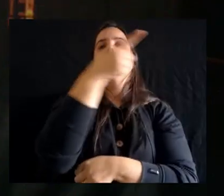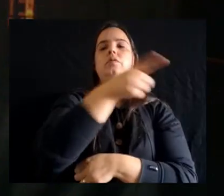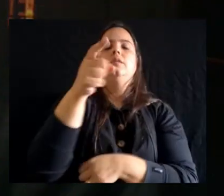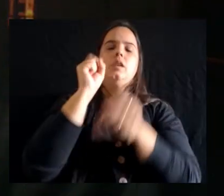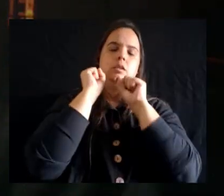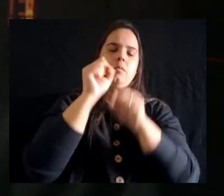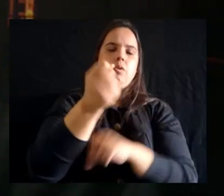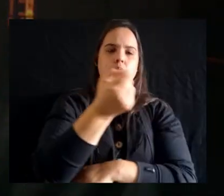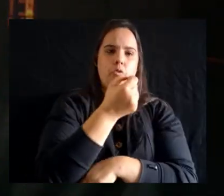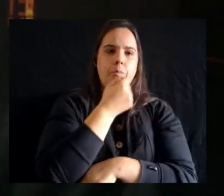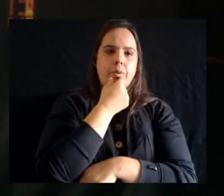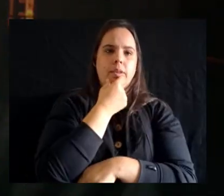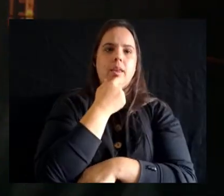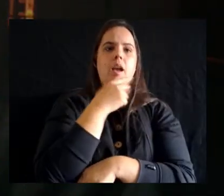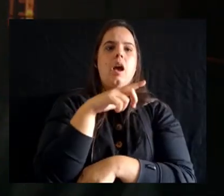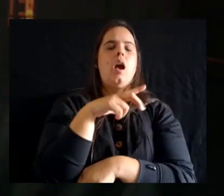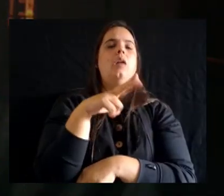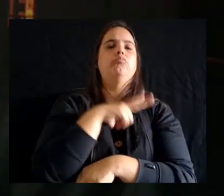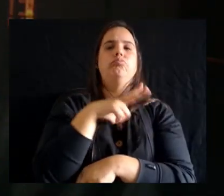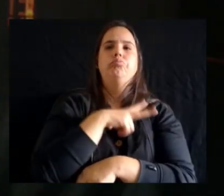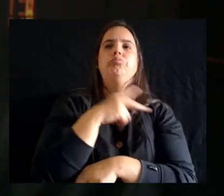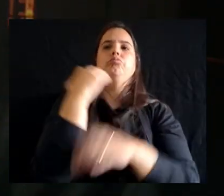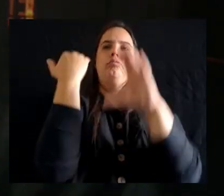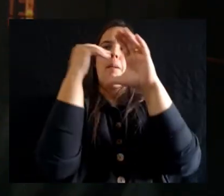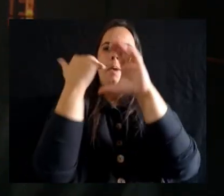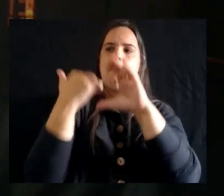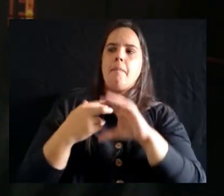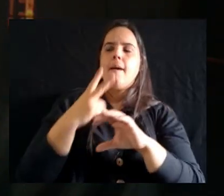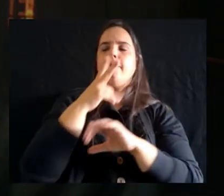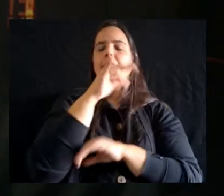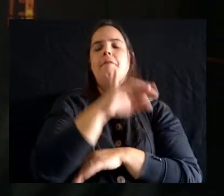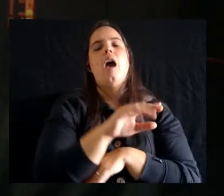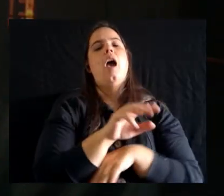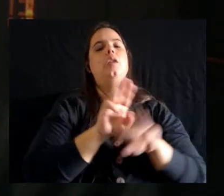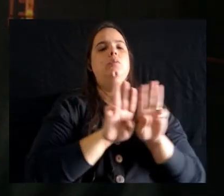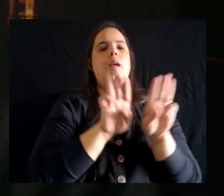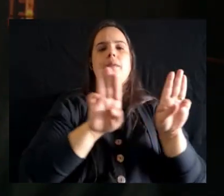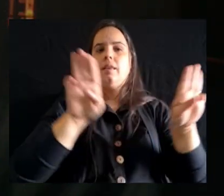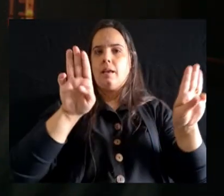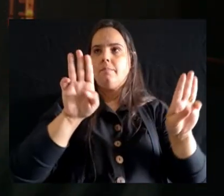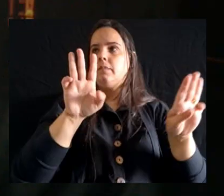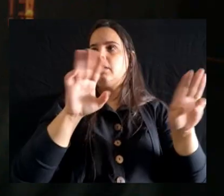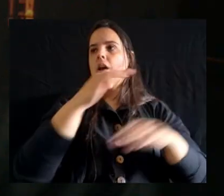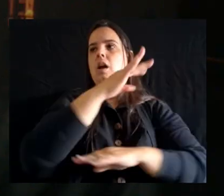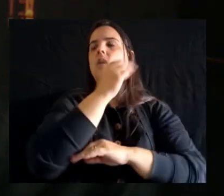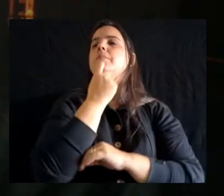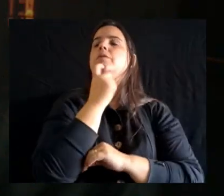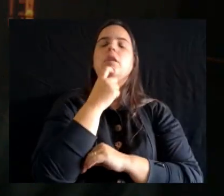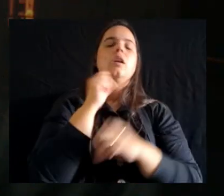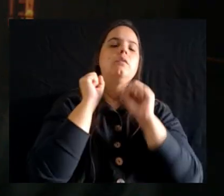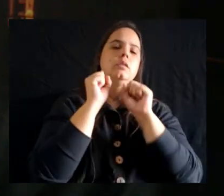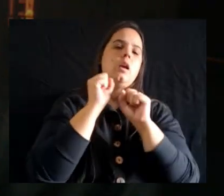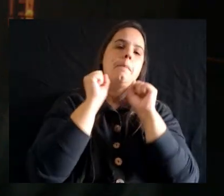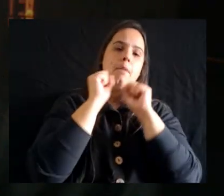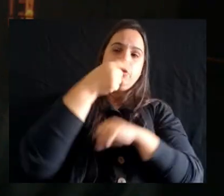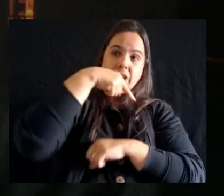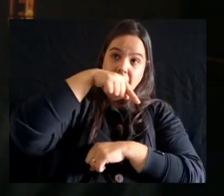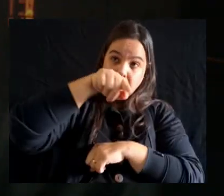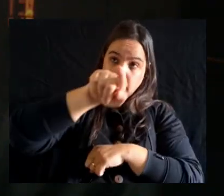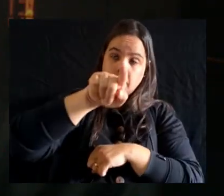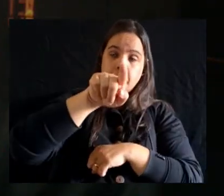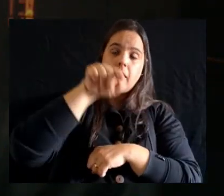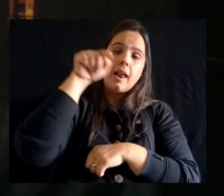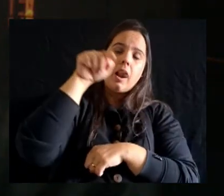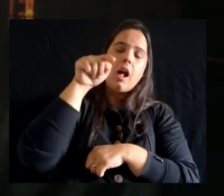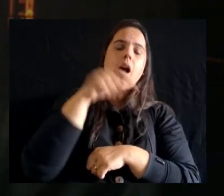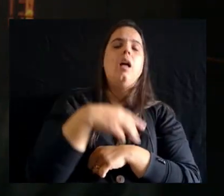acessa o site da Câmara de Campinas, ou então você pode ir diretamente ao plenário da Câmara no dia 9, às 7 da noite, para